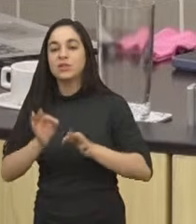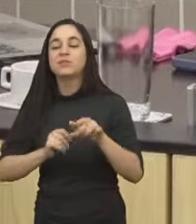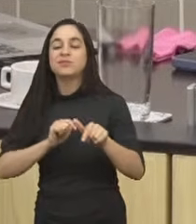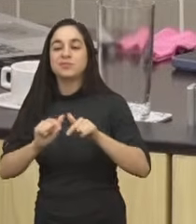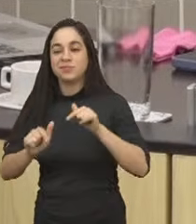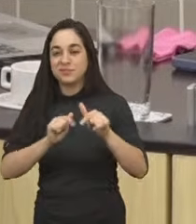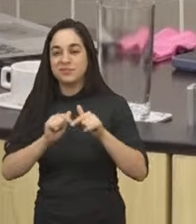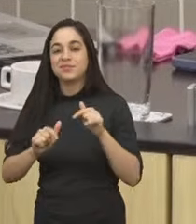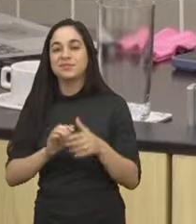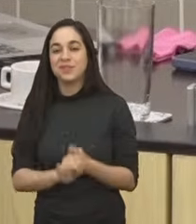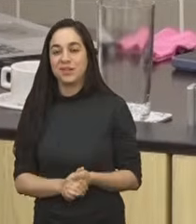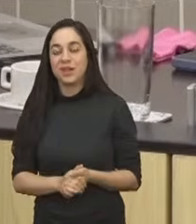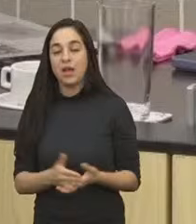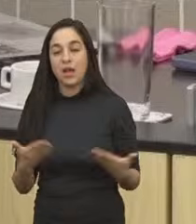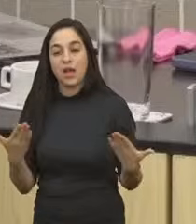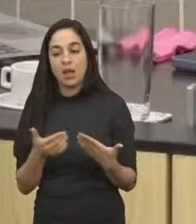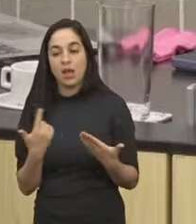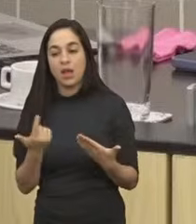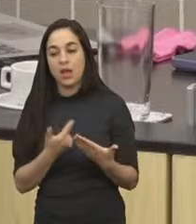sentido,